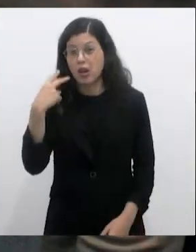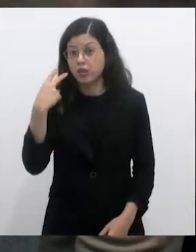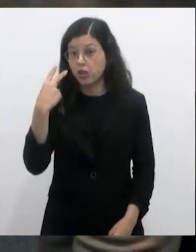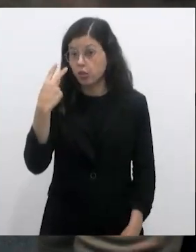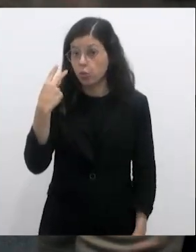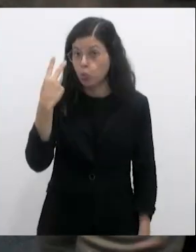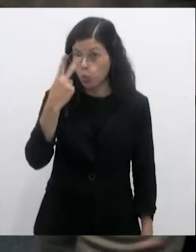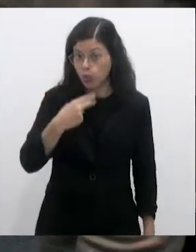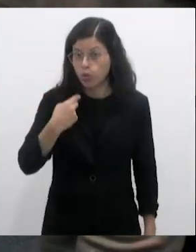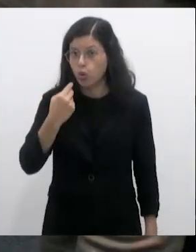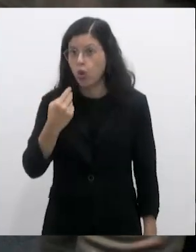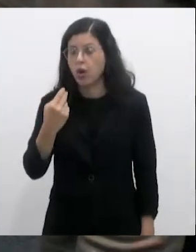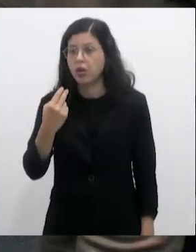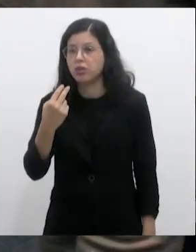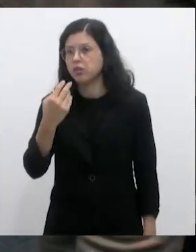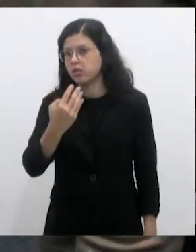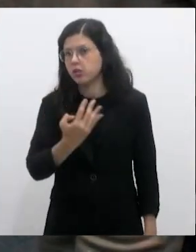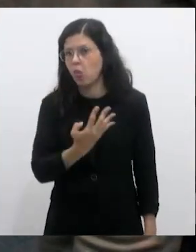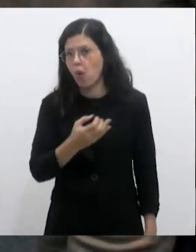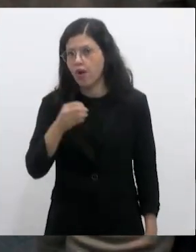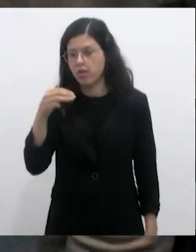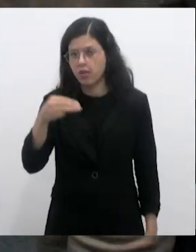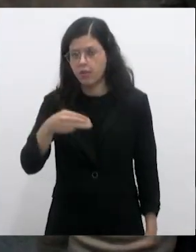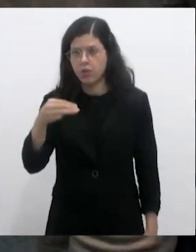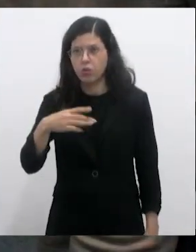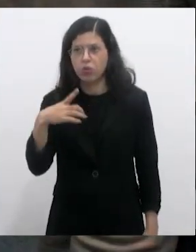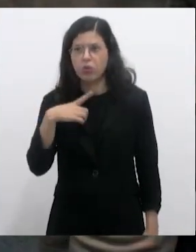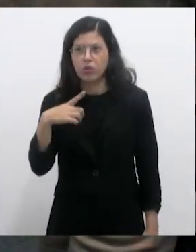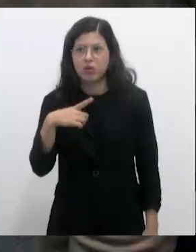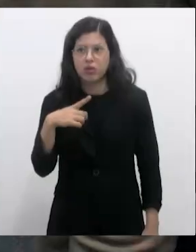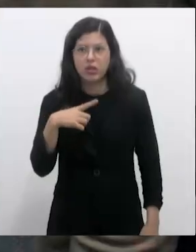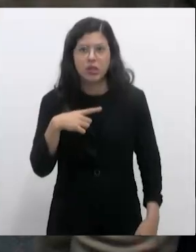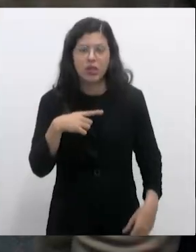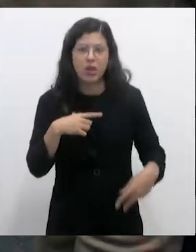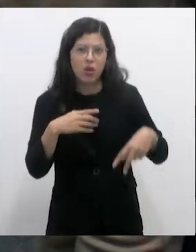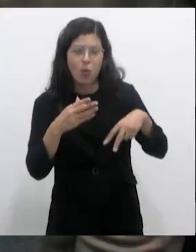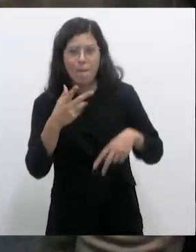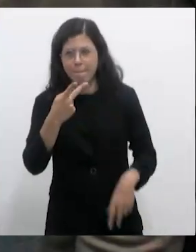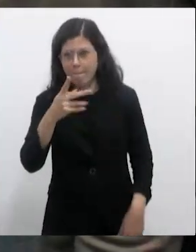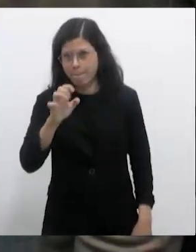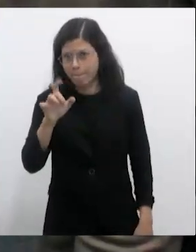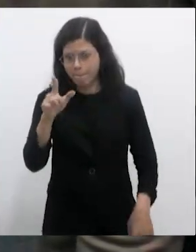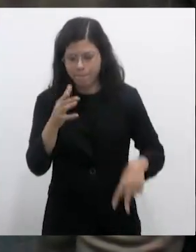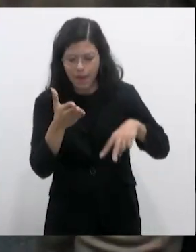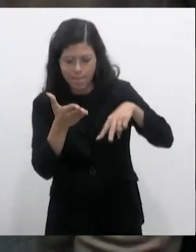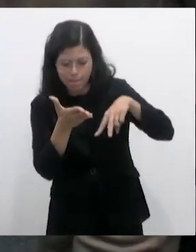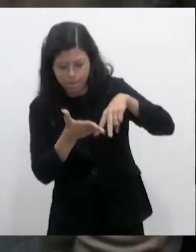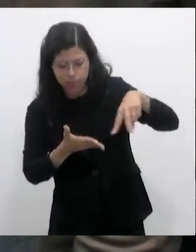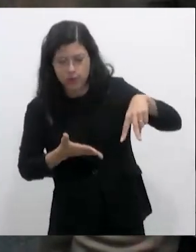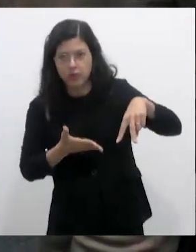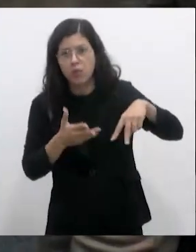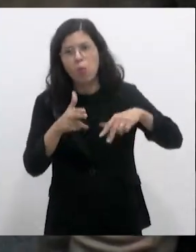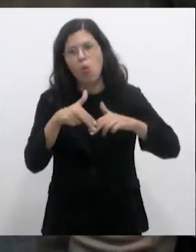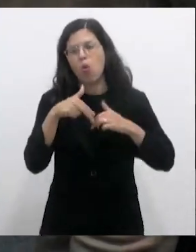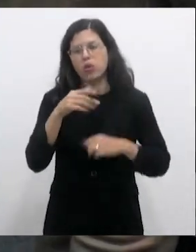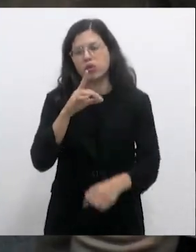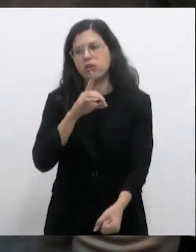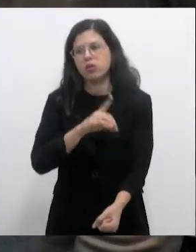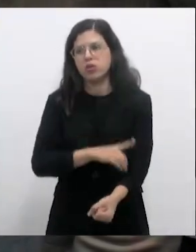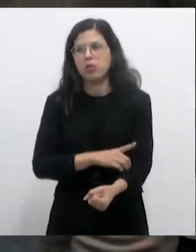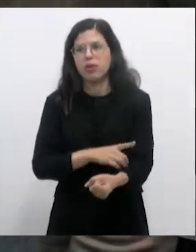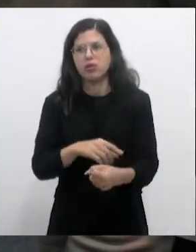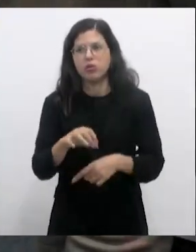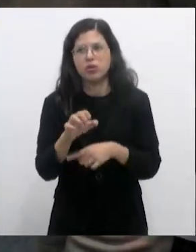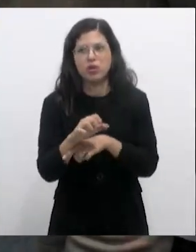40 minutos a gente tem um pé sendo amputado por diabetes no estado do